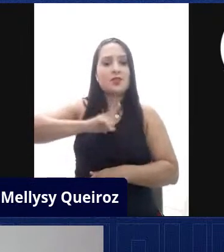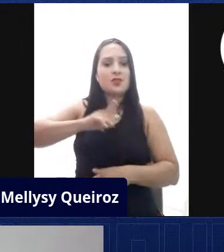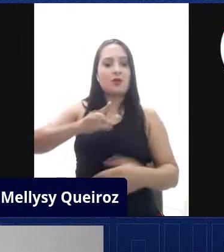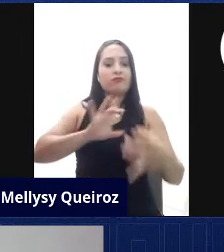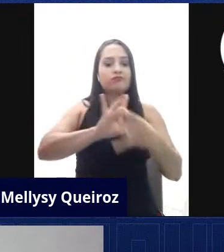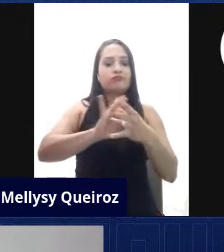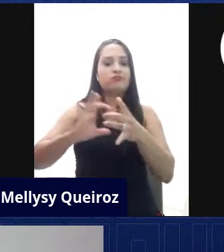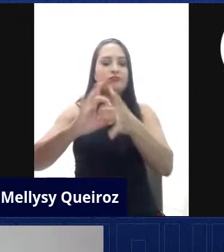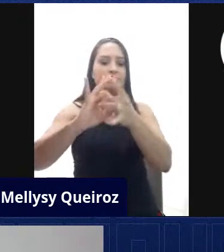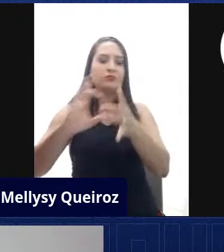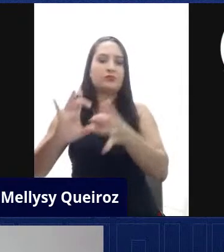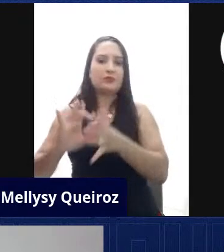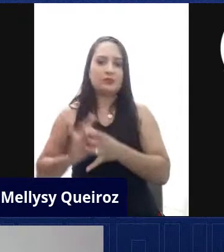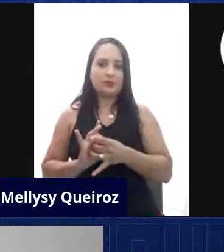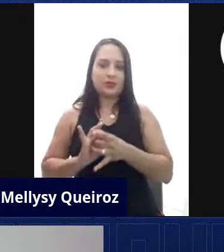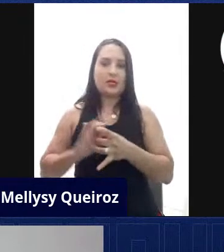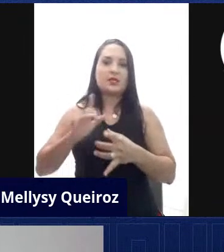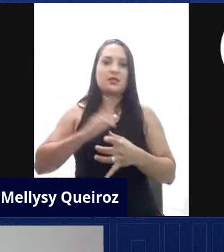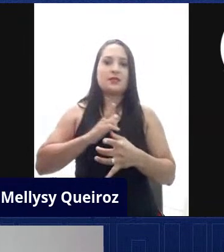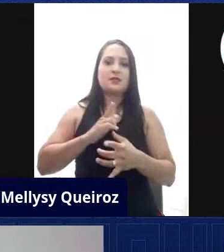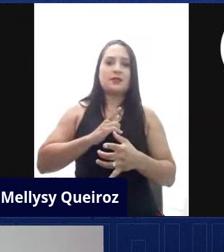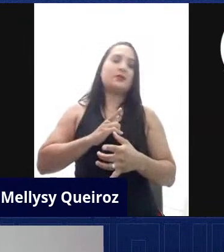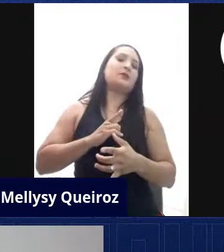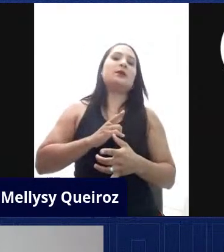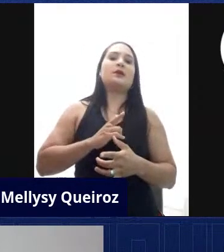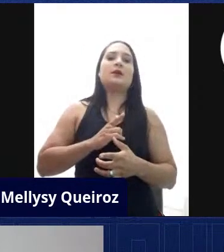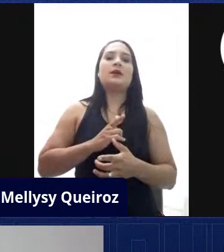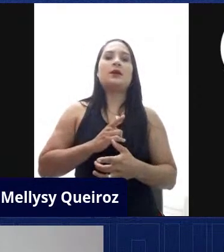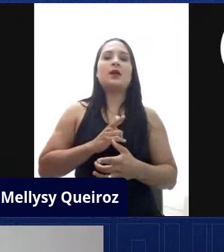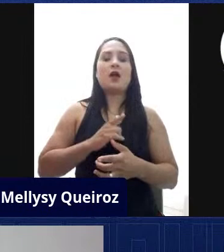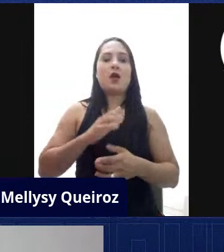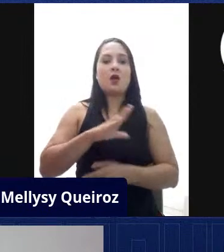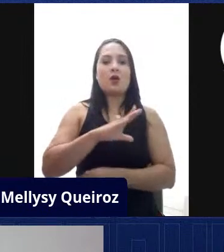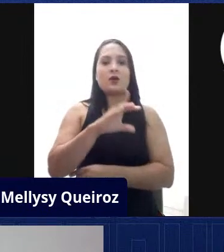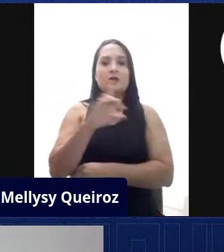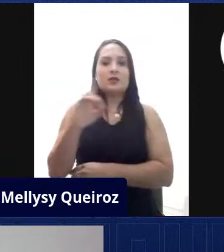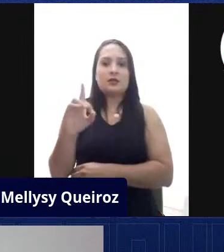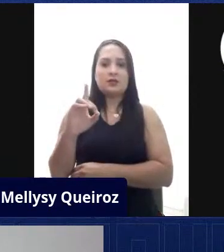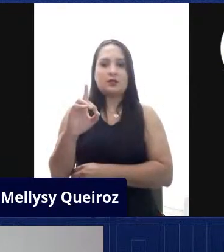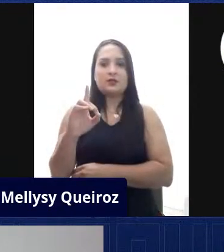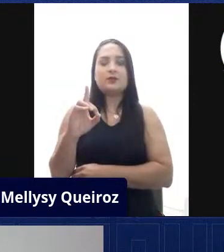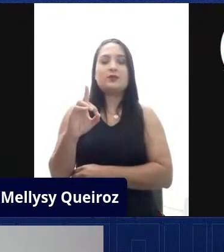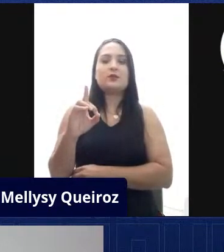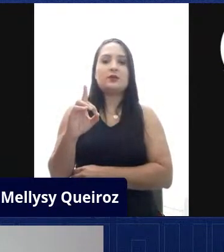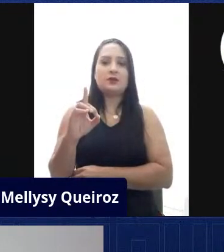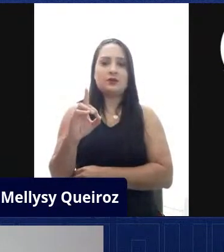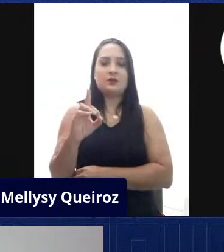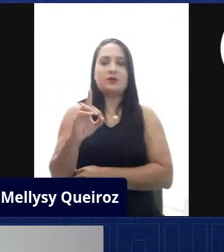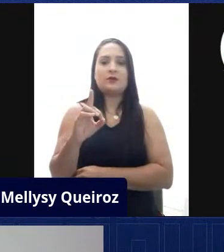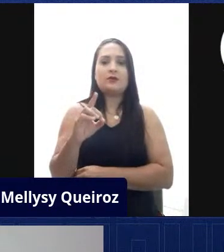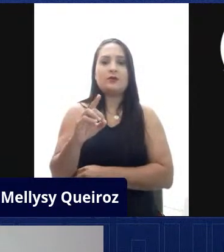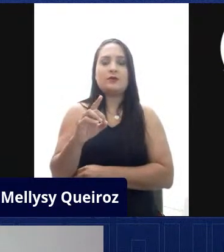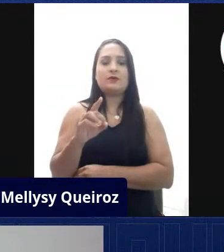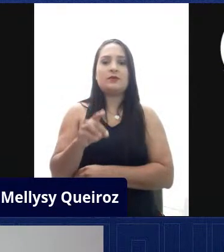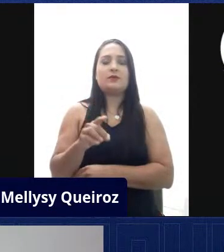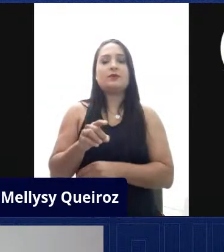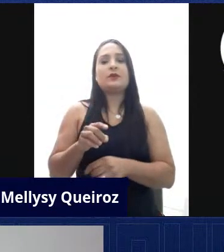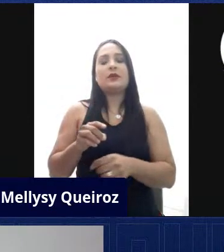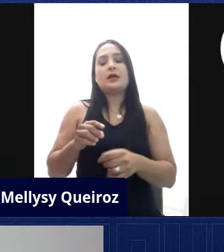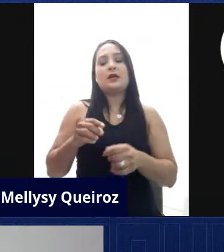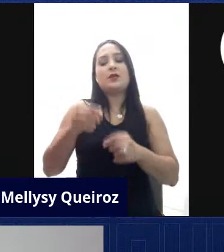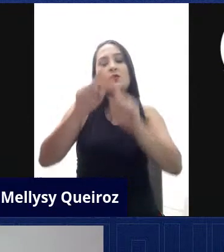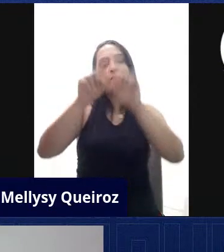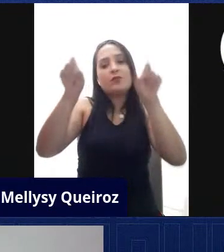e agroecologia do Nordeste. Sou uma das coordenadoras, das muitas coordenadoras dessa rede, e foi muito importante